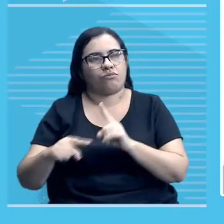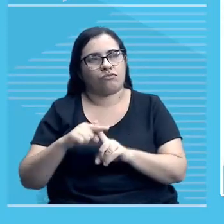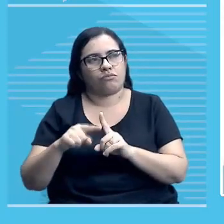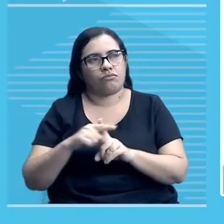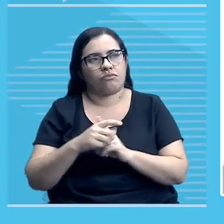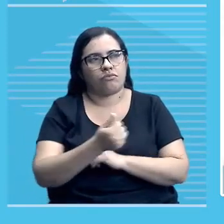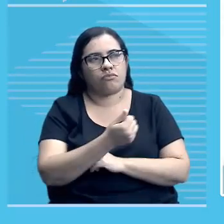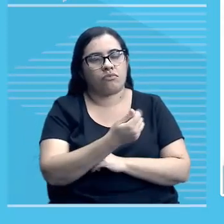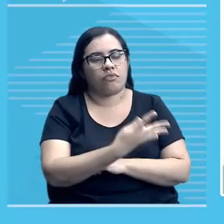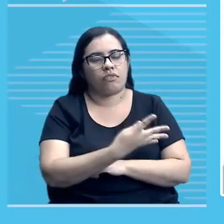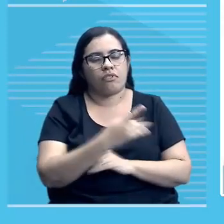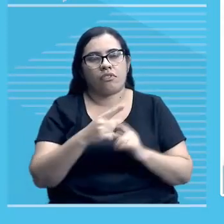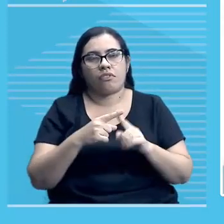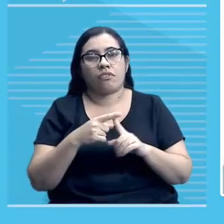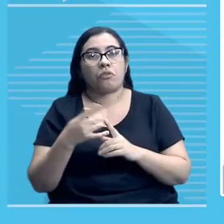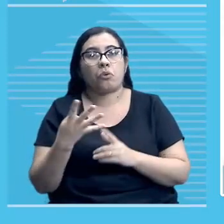4